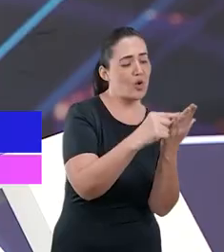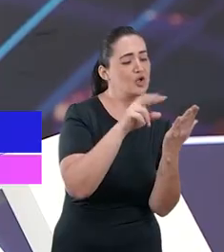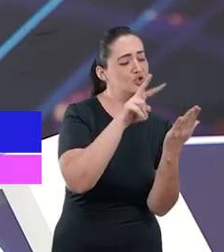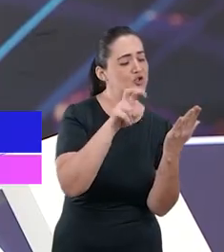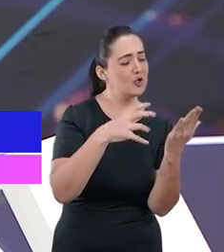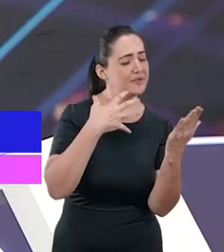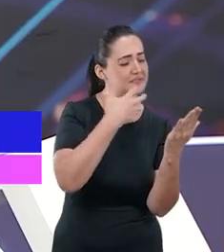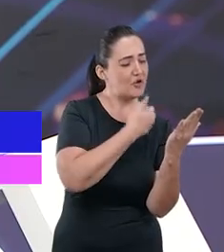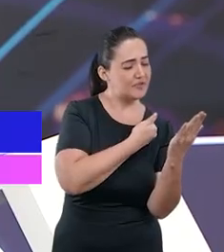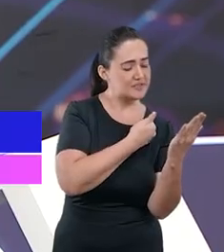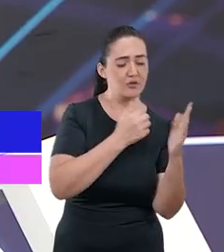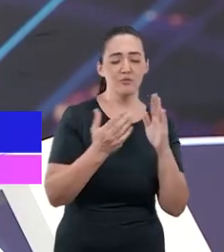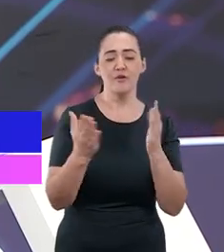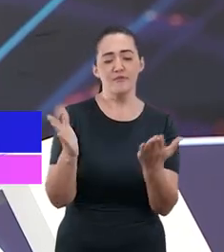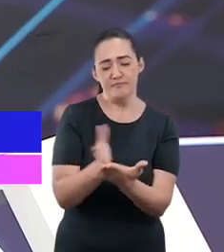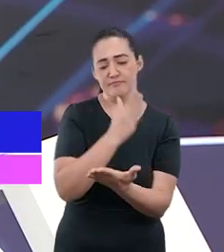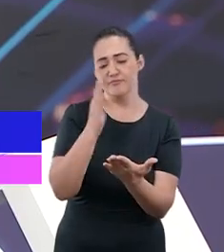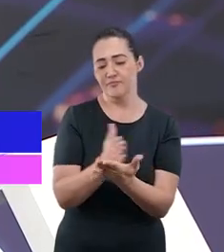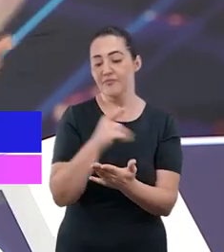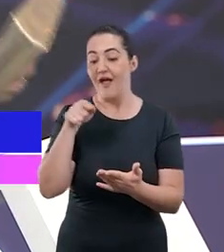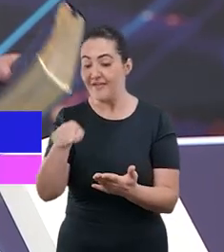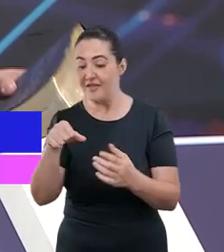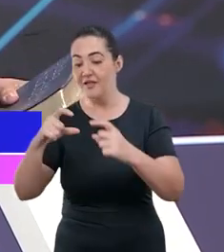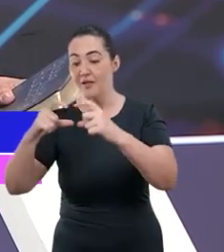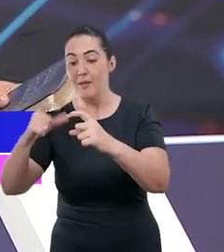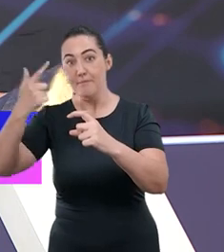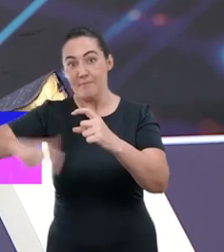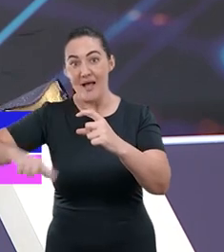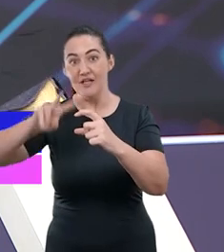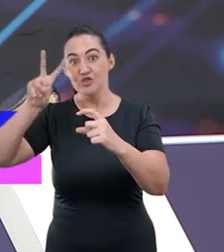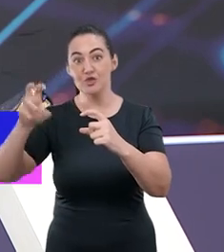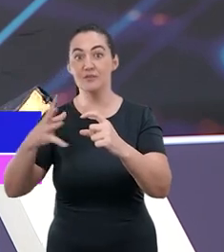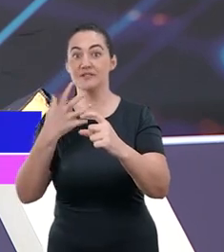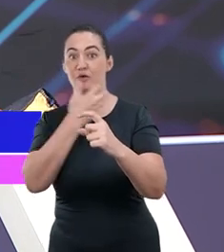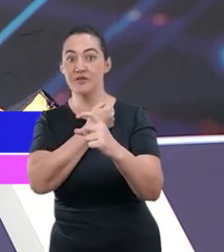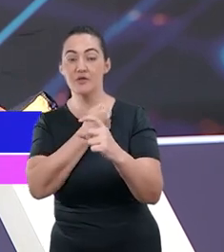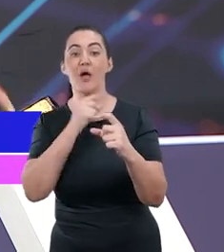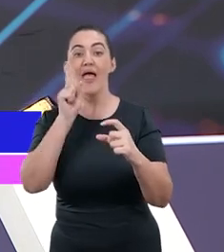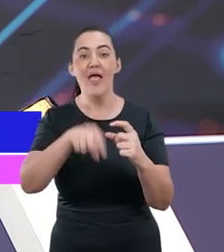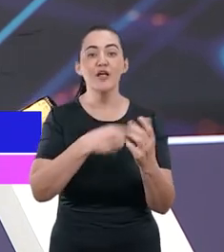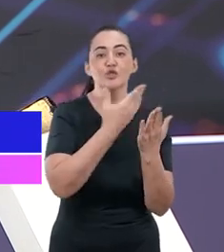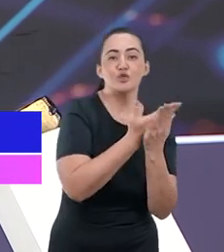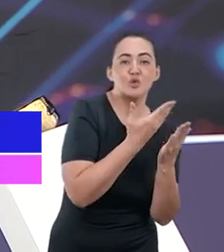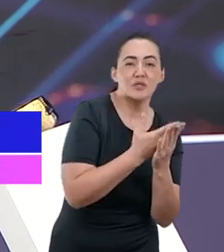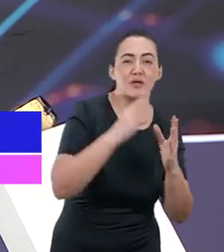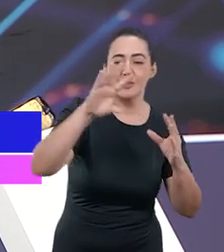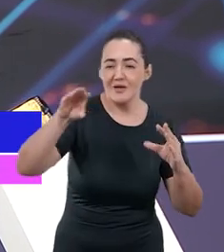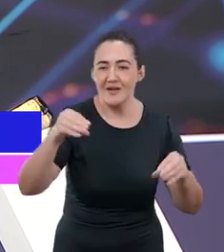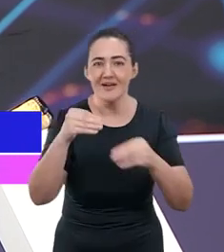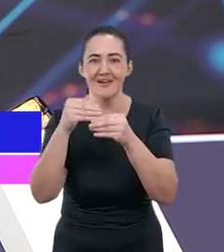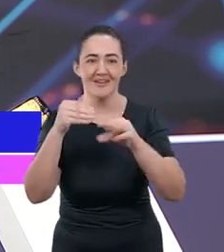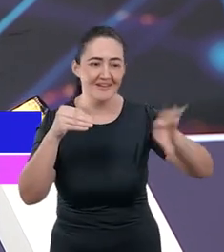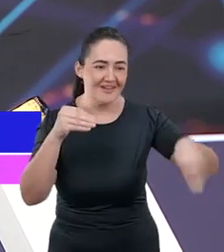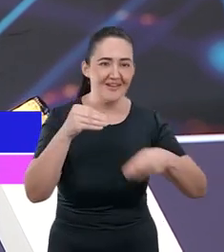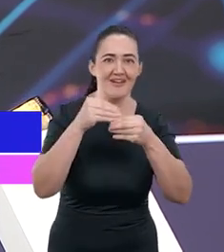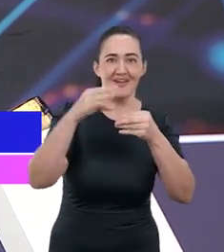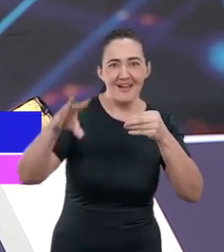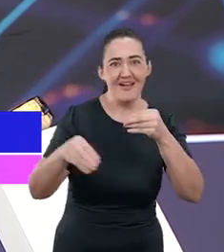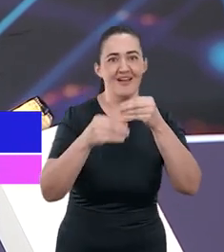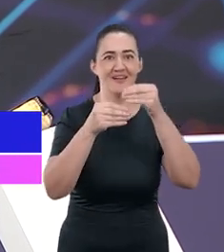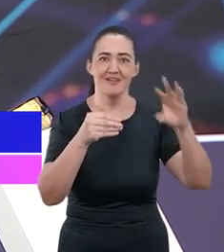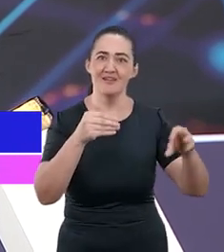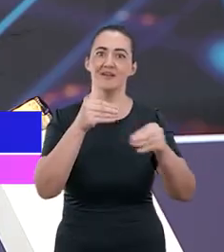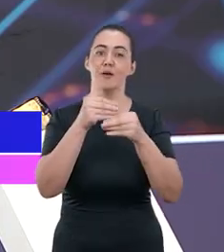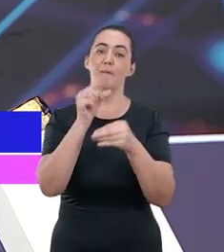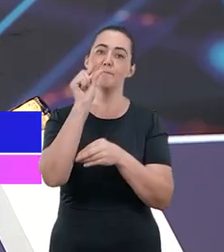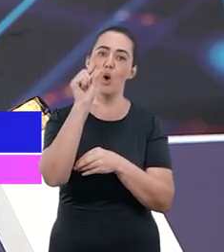textos, juntando os textos para entender o que a Bíblia fala sobre determinados assuntos. Então esse um pouco aqui, um pouco ali, vai